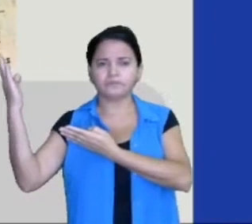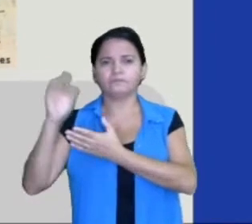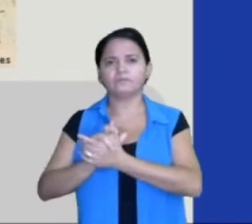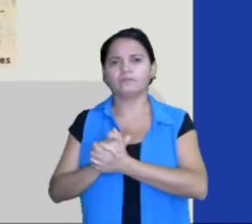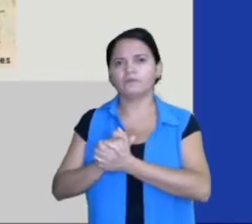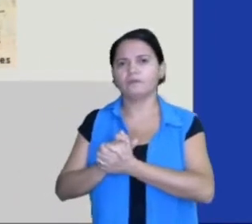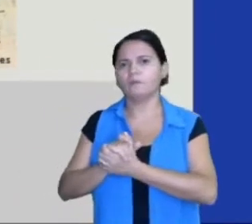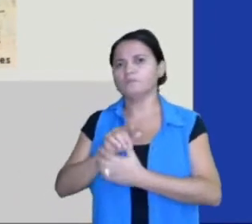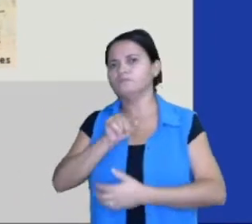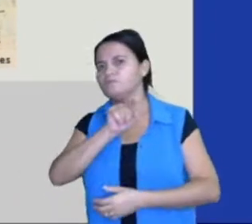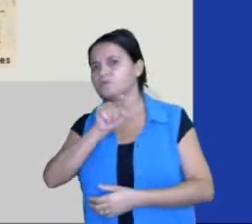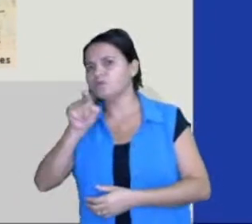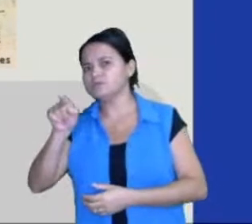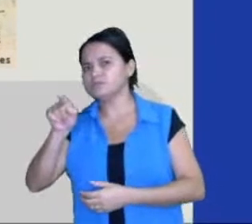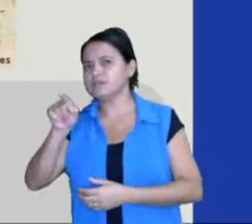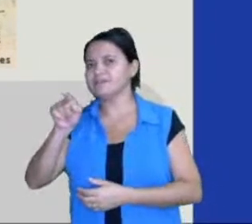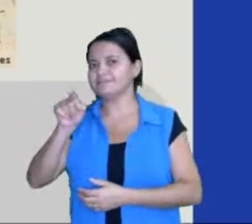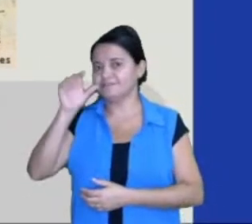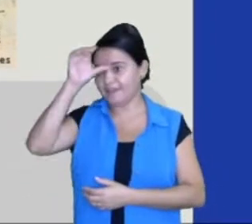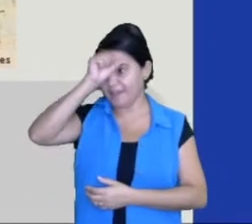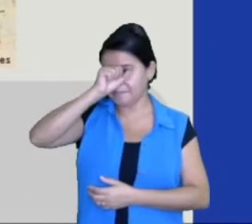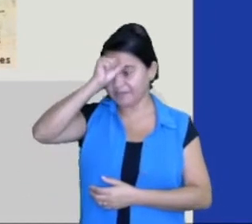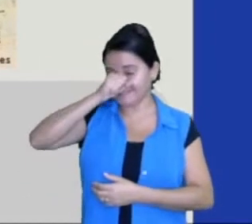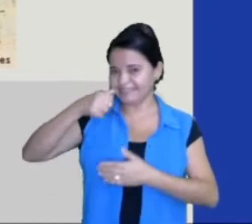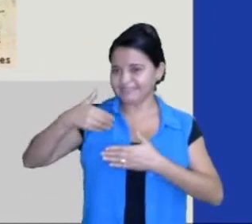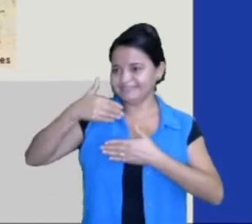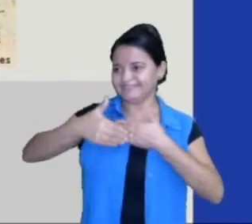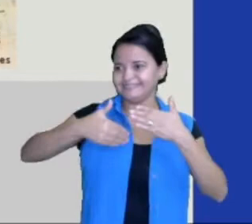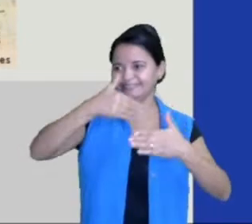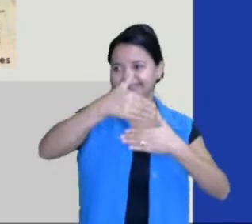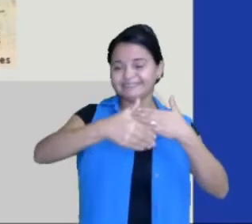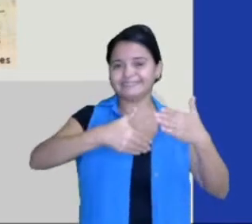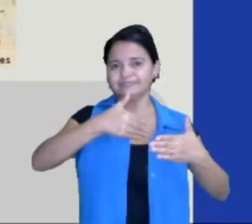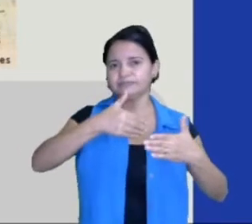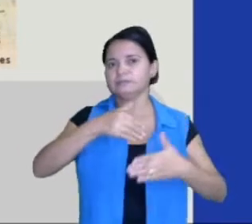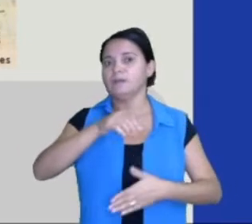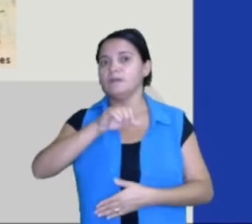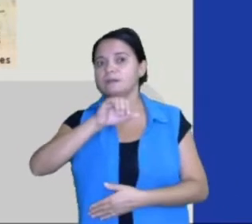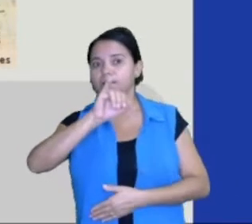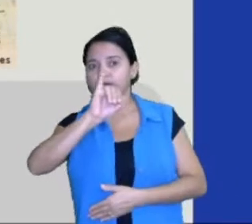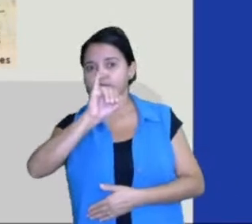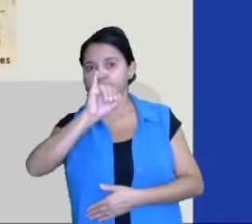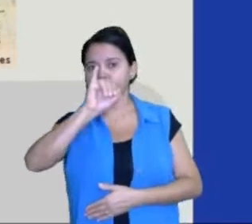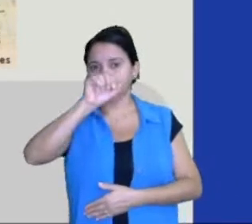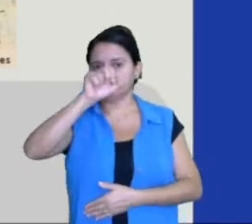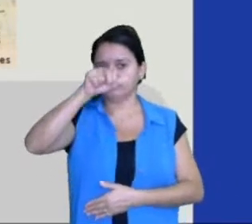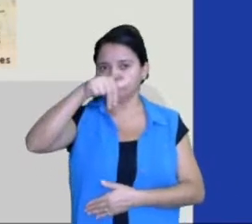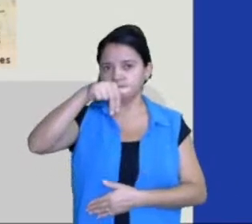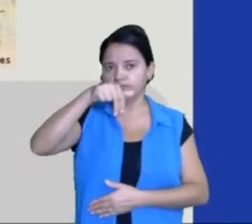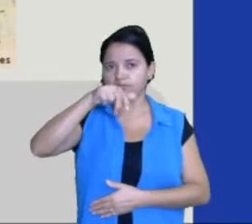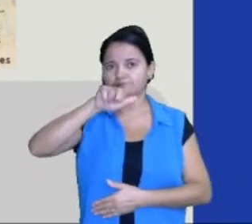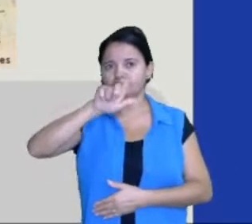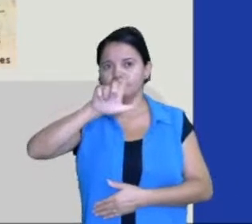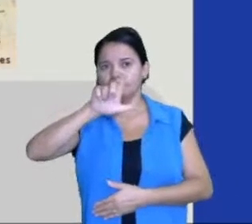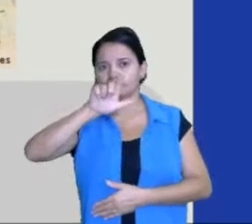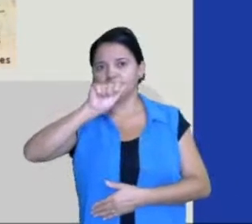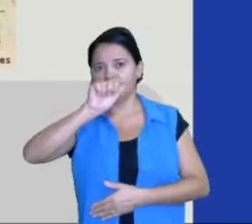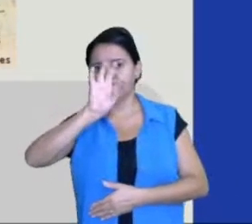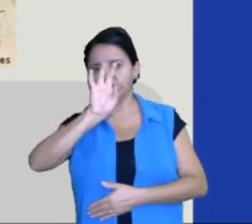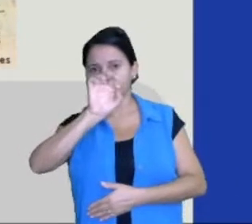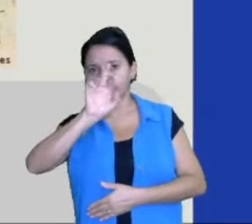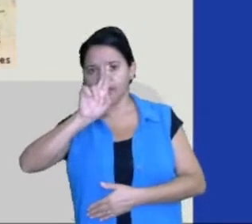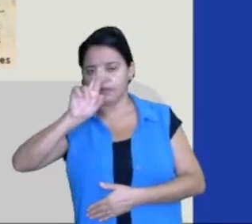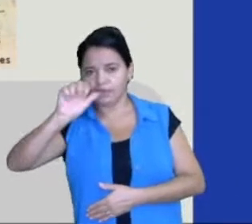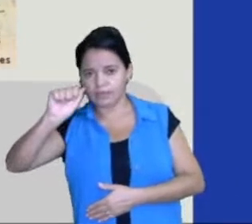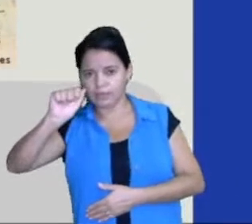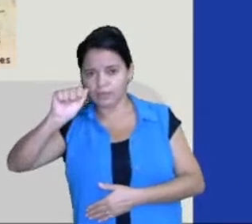vai vir pela frente aí, que eu vou comentar com vocês. A Inglaterra começou a pressionar tanto as 13 colônias, que